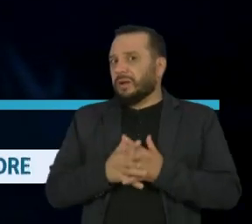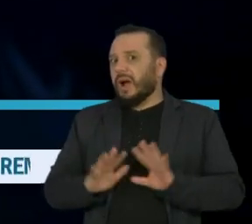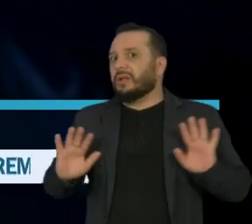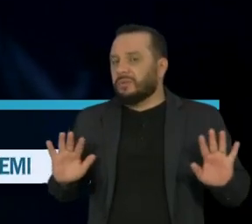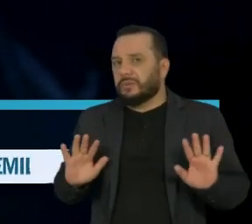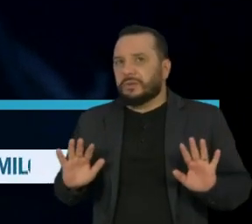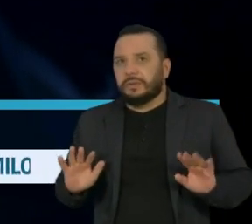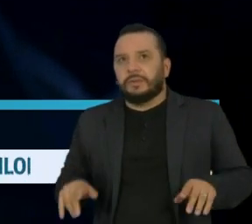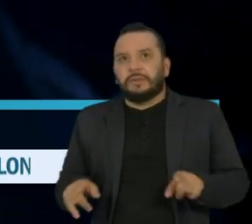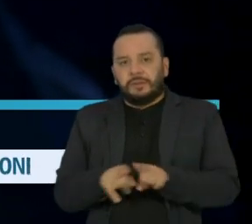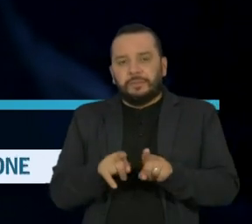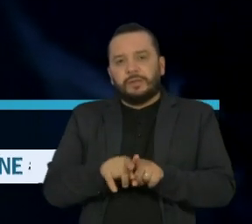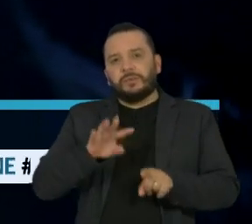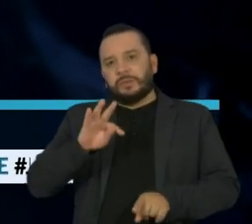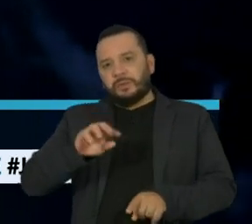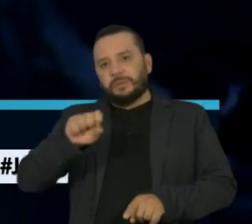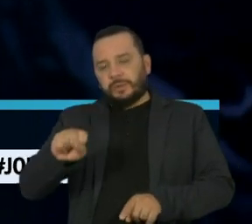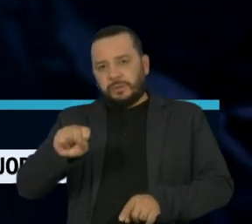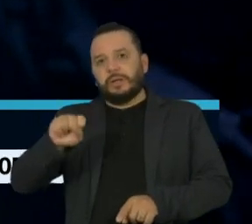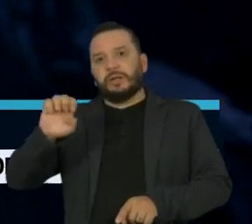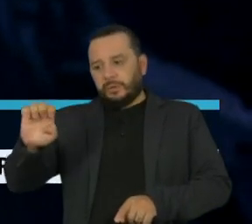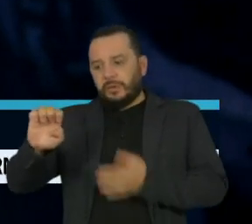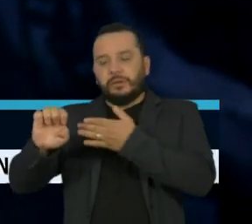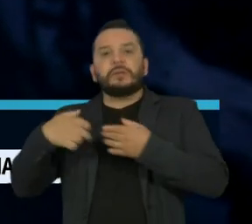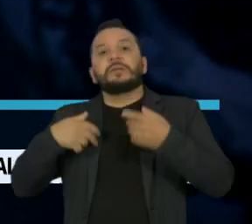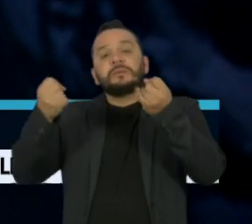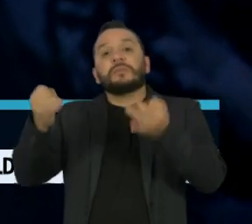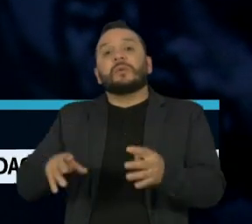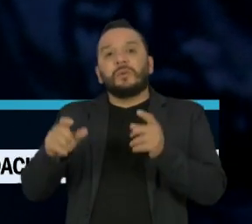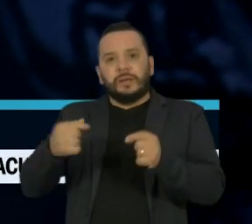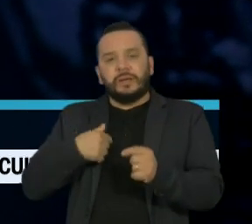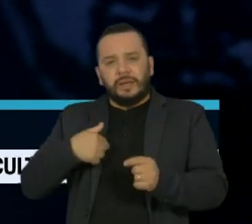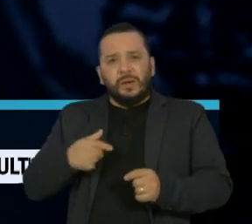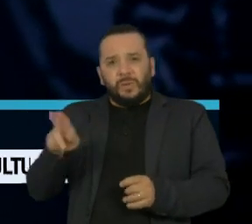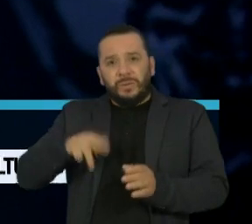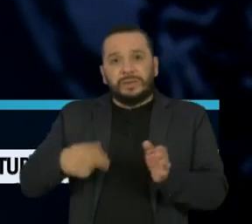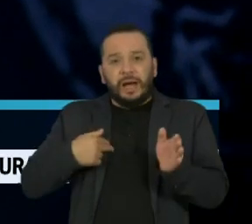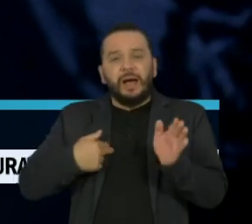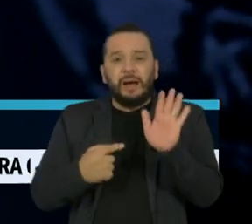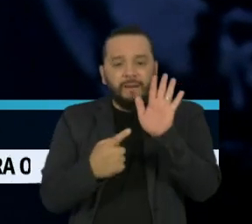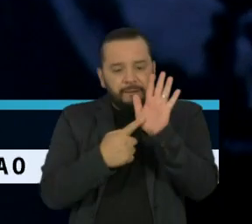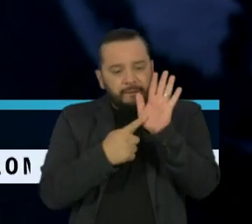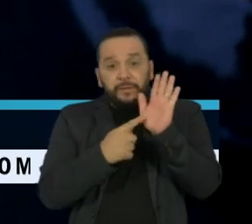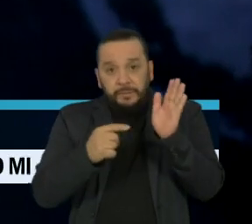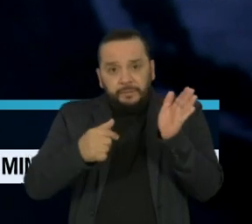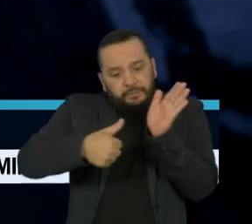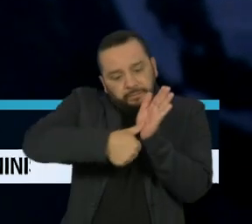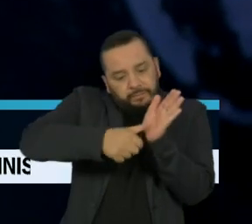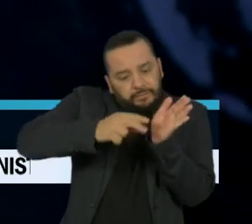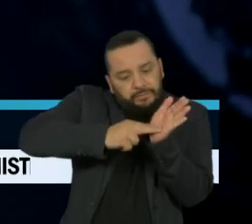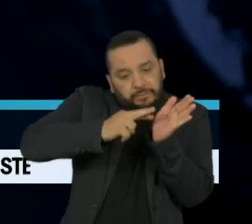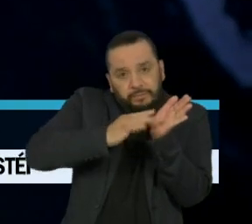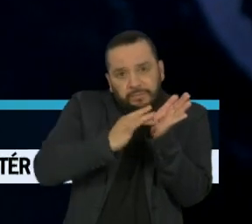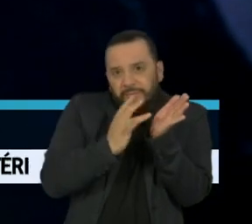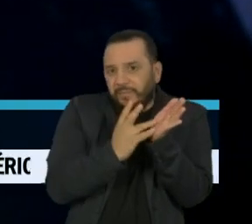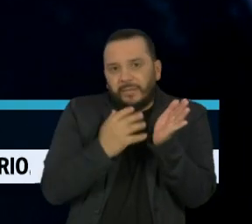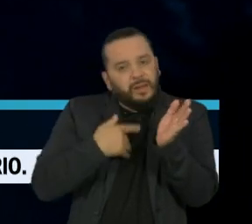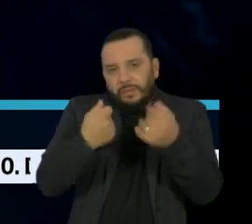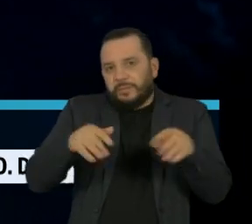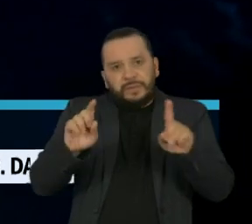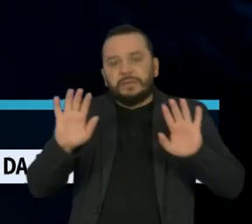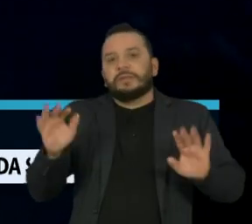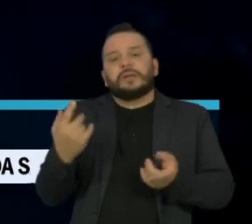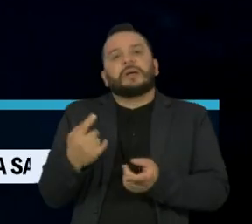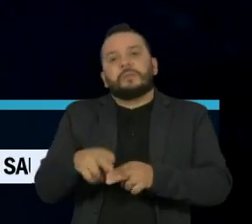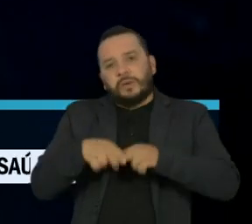O Tribunal Superior Eleitoral decidiu excluir a necessidade do uso de biometria na votação das eleições municipais deste ano por causa da pandemia